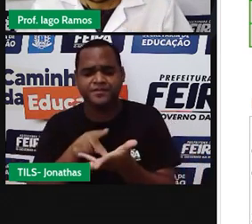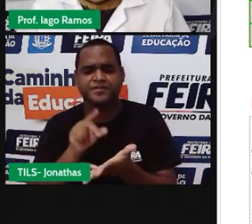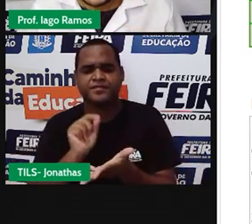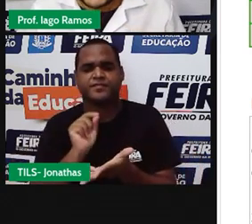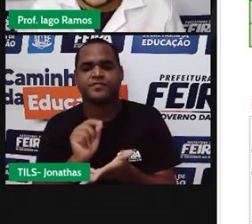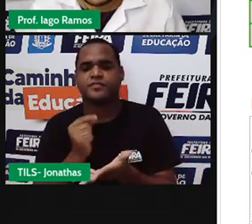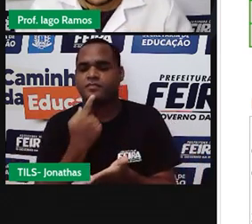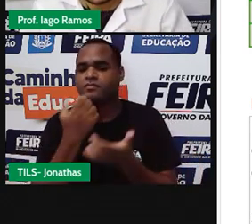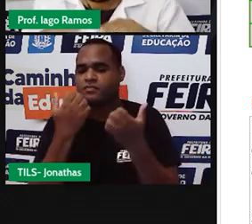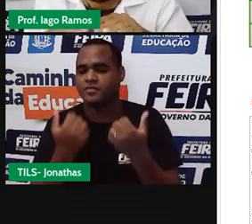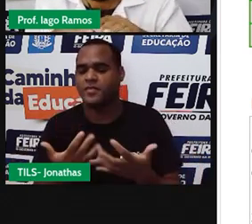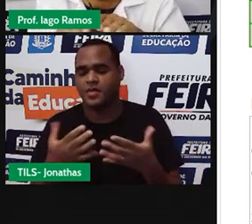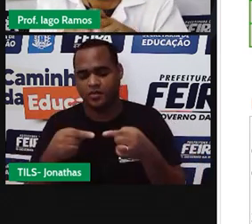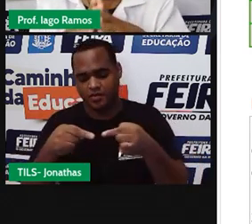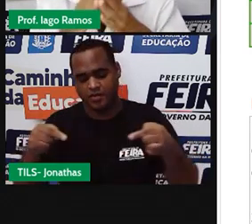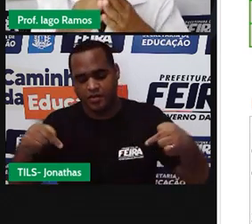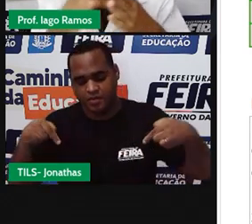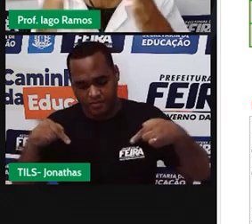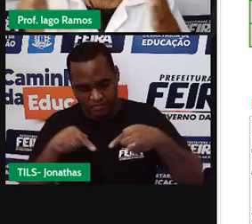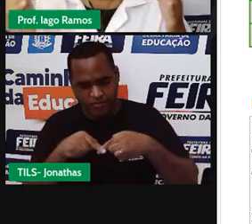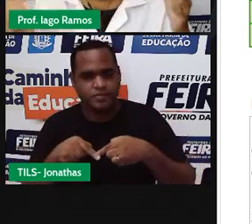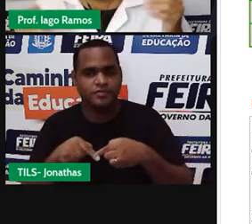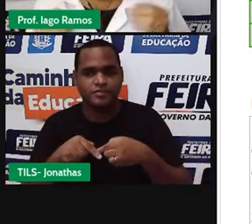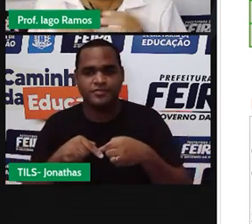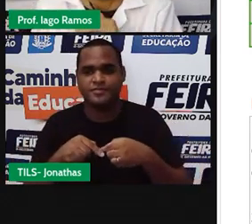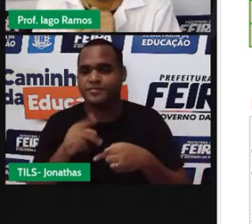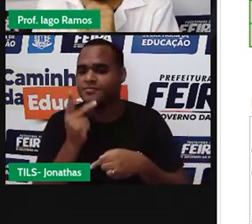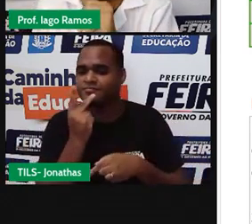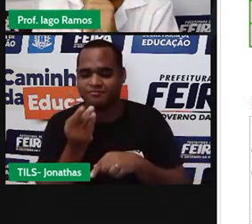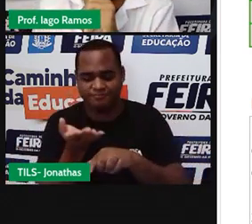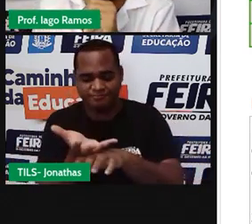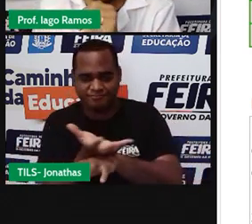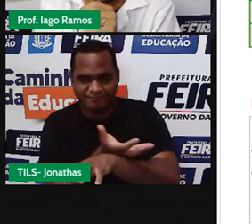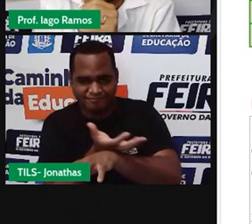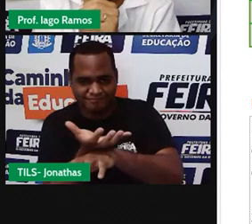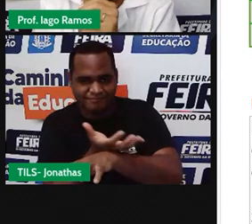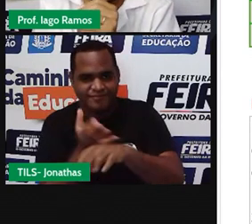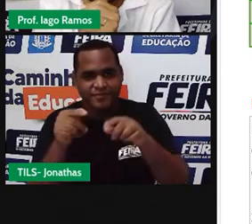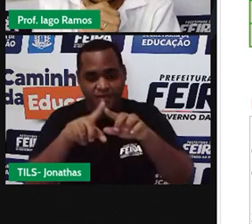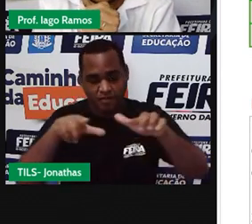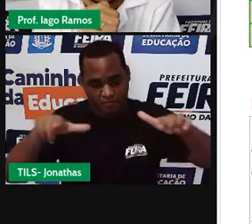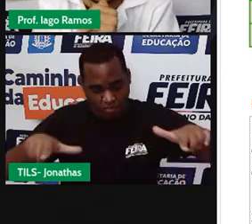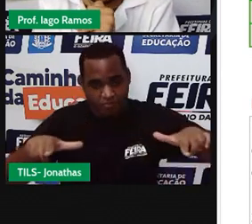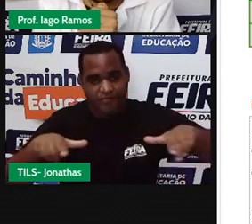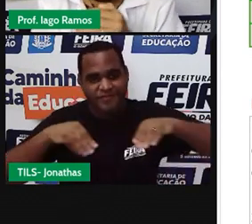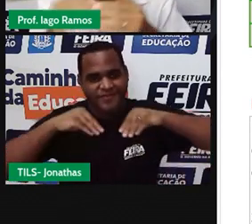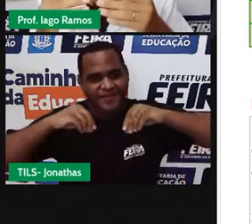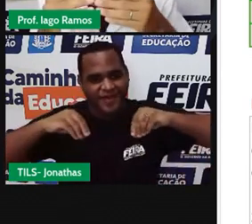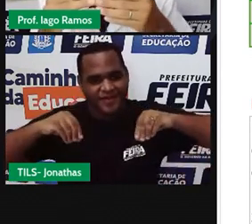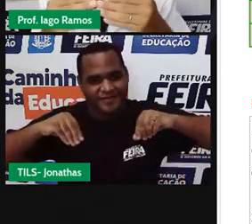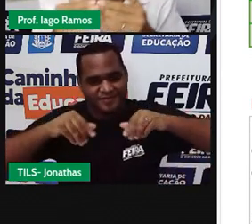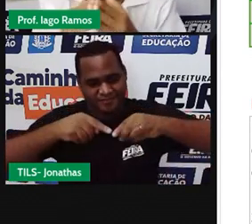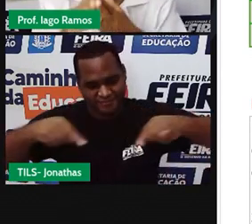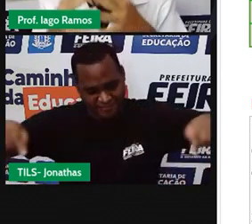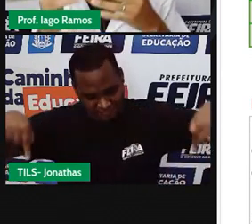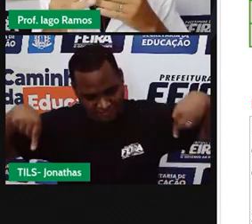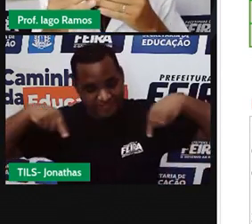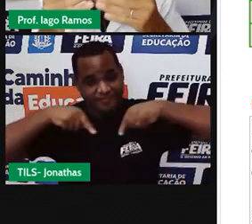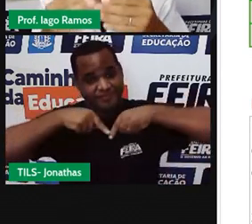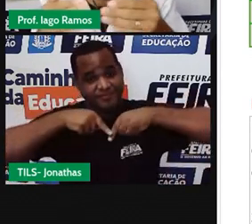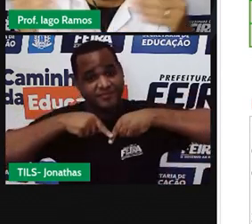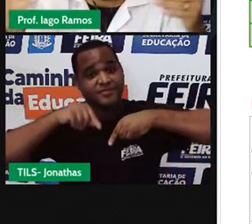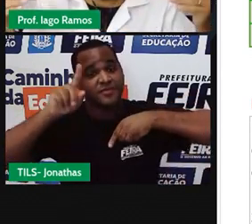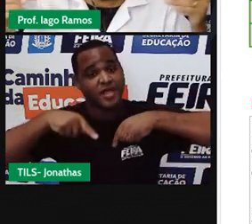desse terreno é a medida da superfície desse terreno tá então a